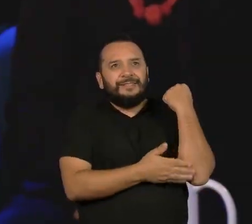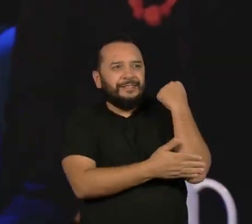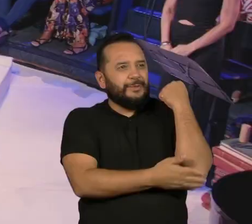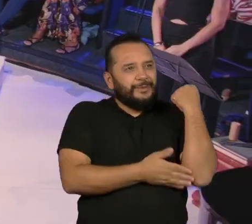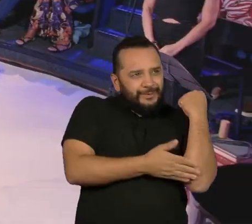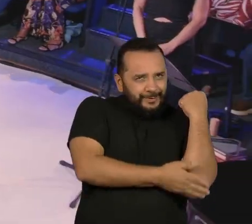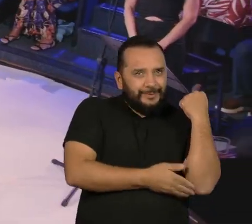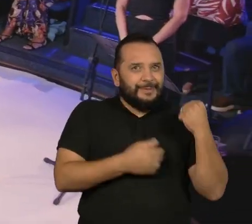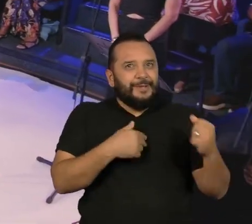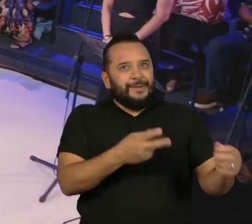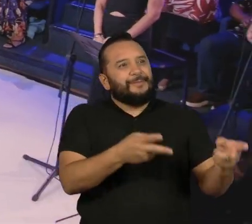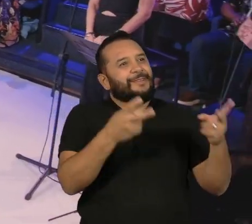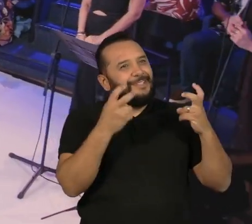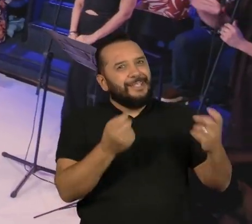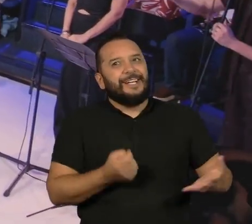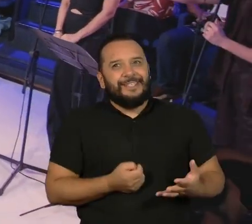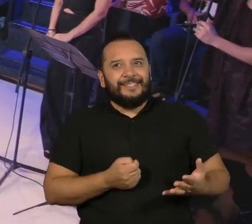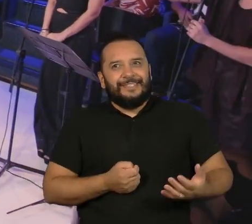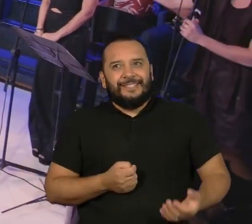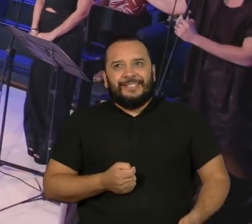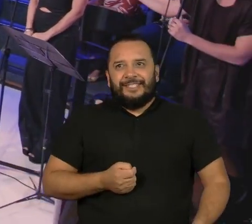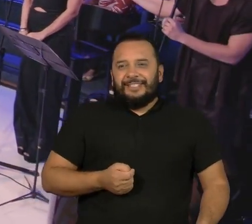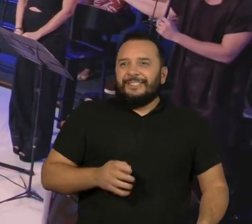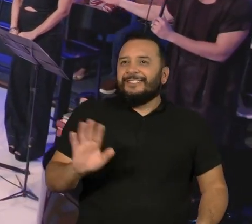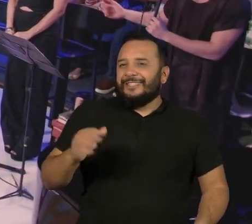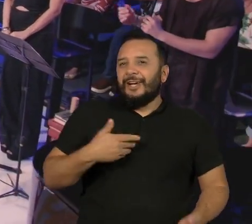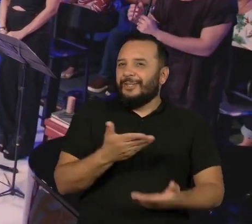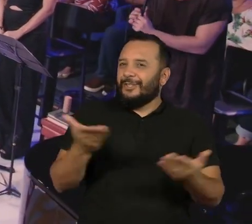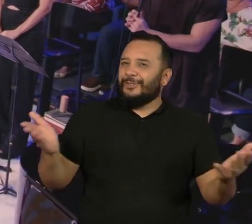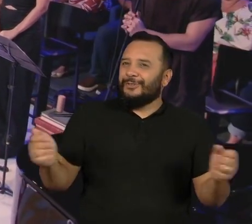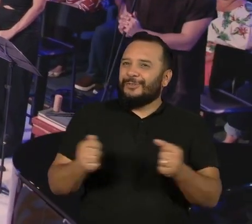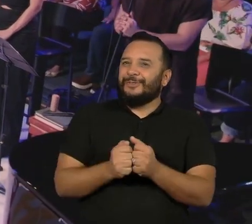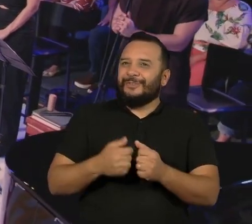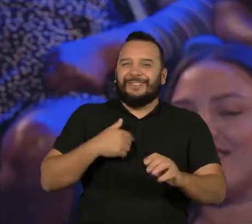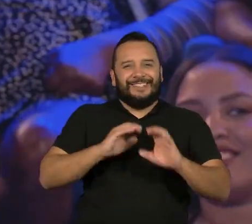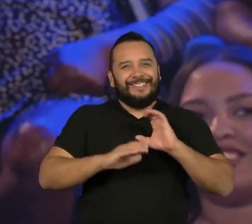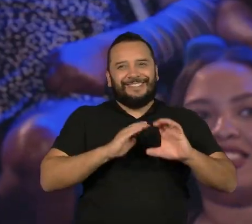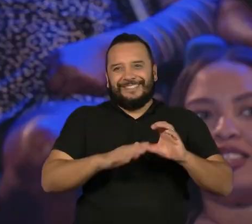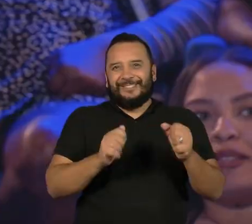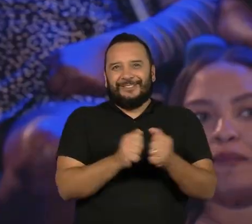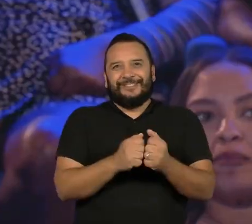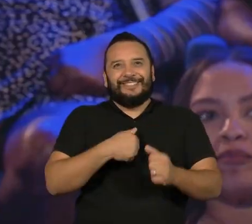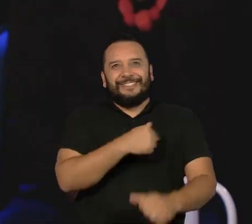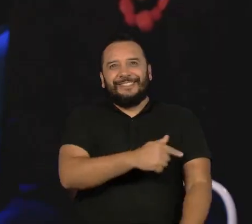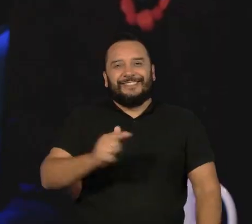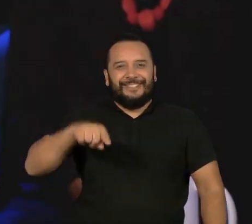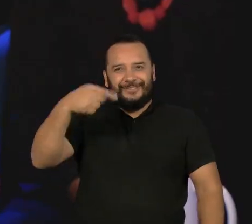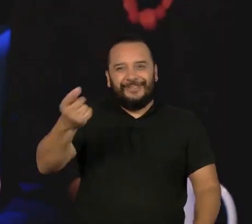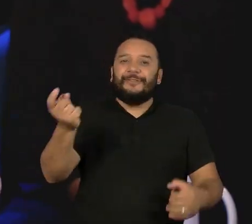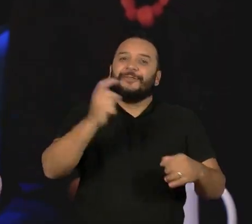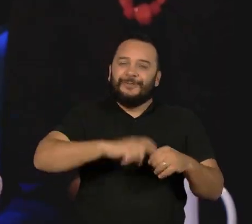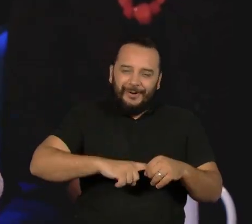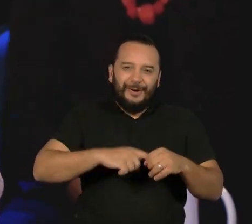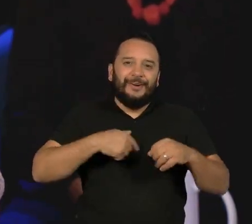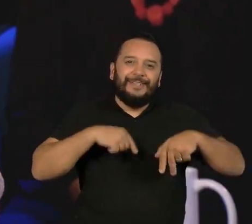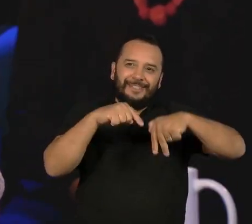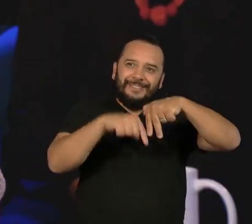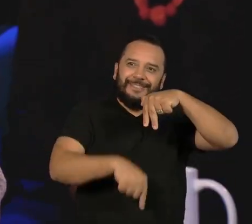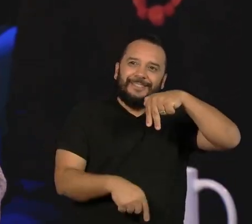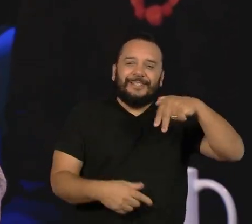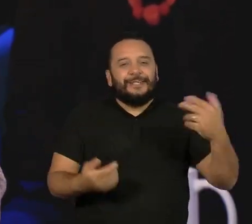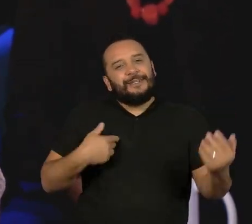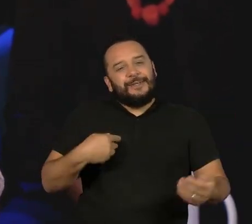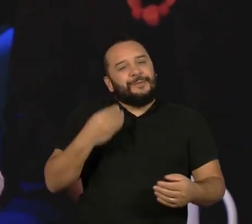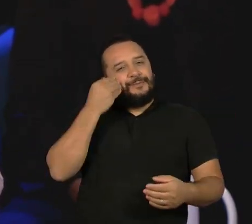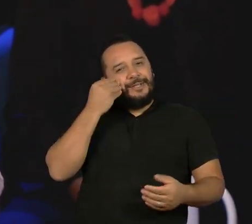incomodadinho. Agora é nós. Todo mundo cantando junto. E semana que vem tem mais Arena dos Saberes. Um